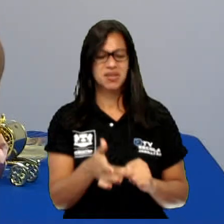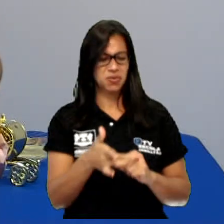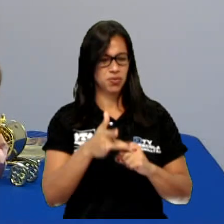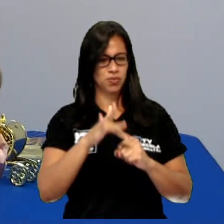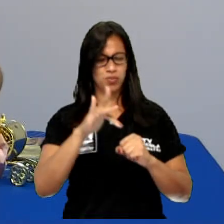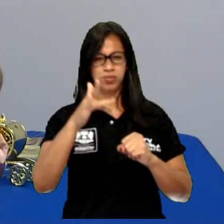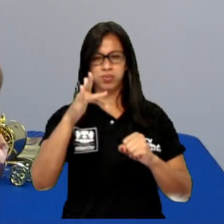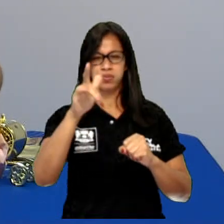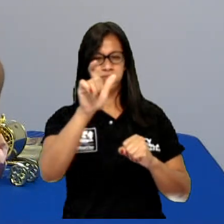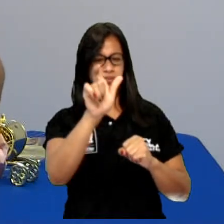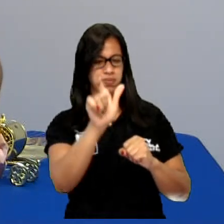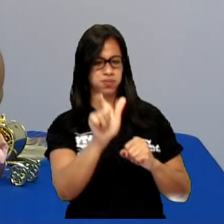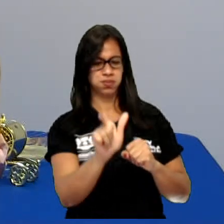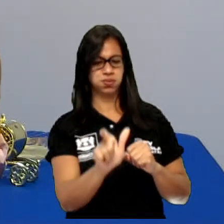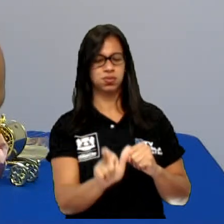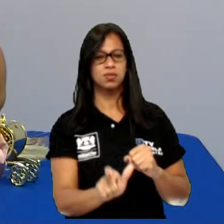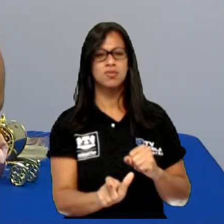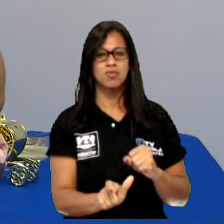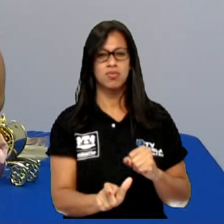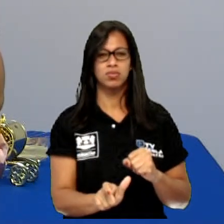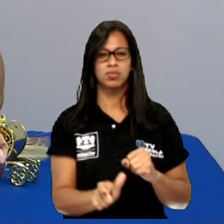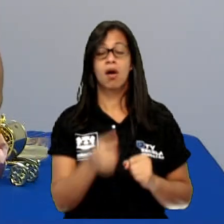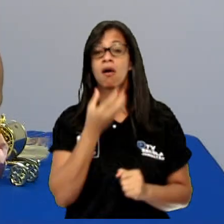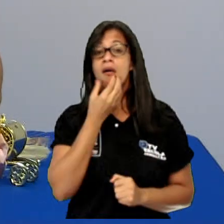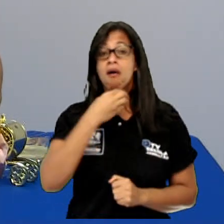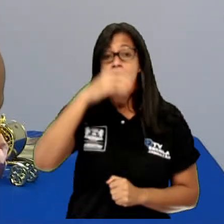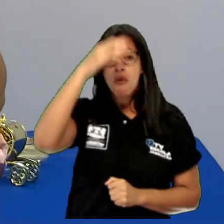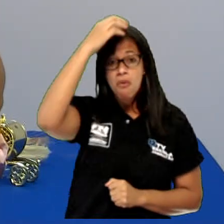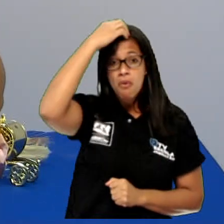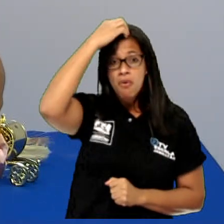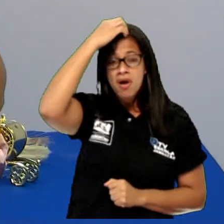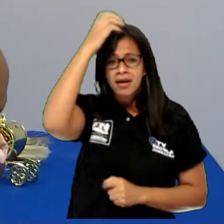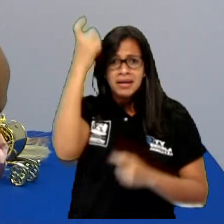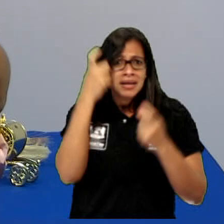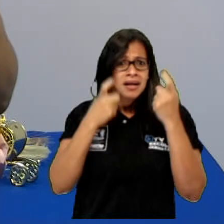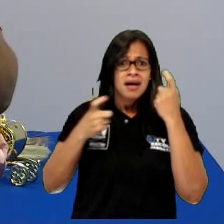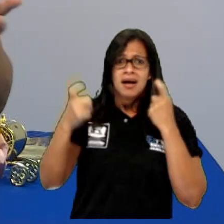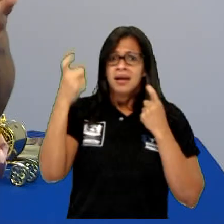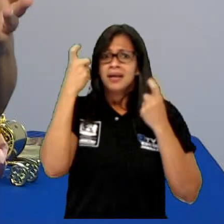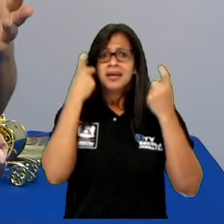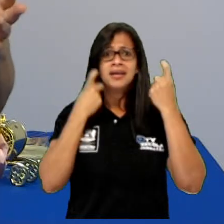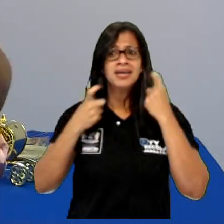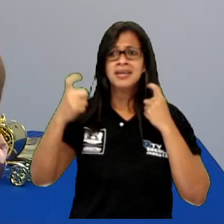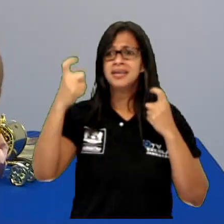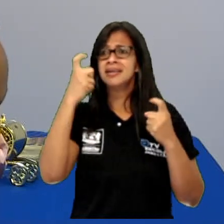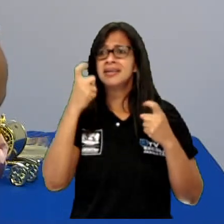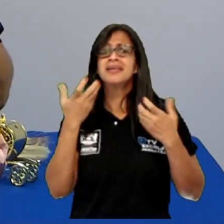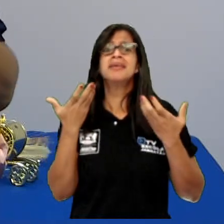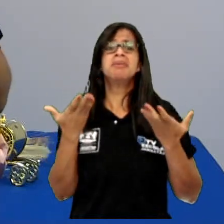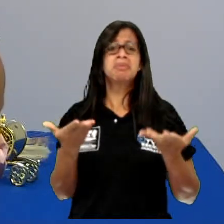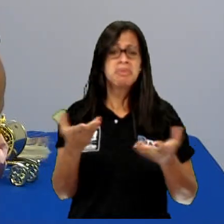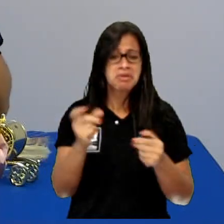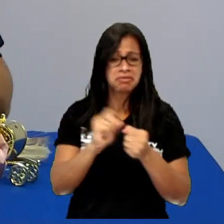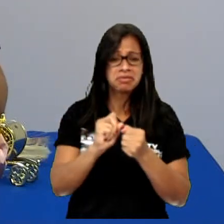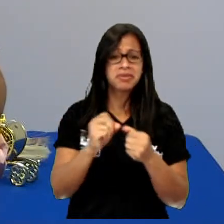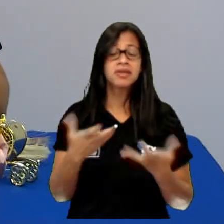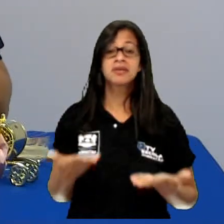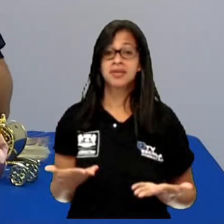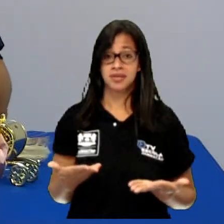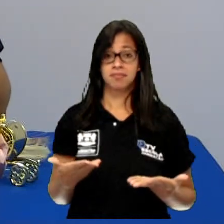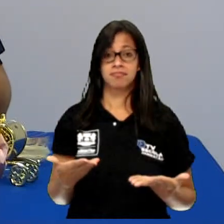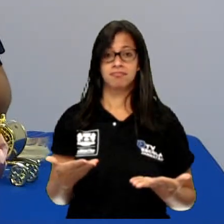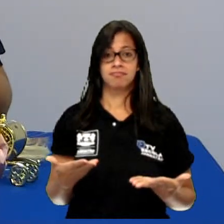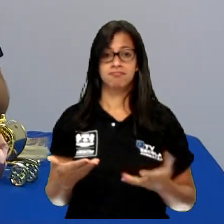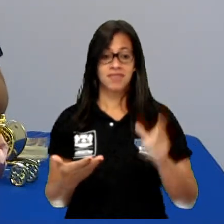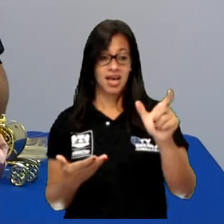até o pé. O rei Midas entrou em desespero. No mesmo momento, e agora o que ele ia fazer? Seu bem mais precioso, ele adorava ouro,